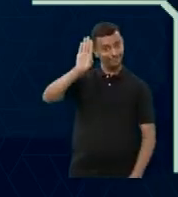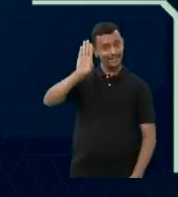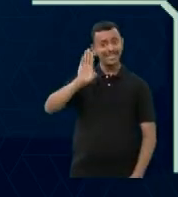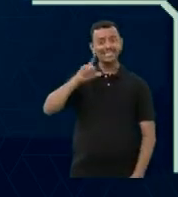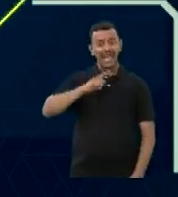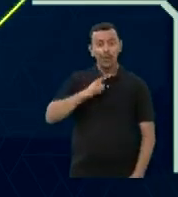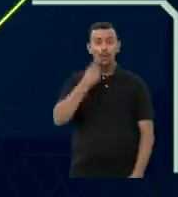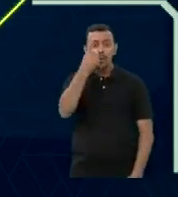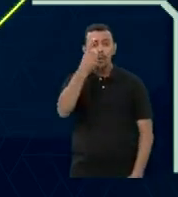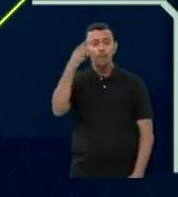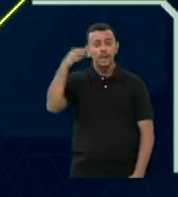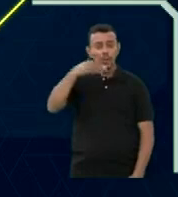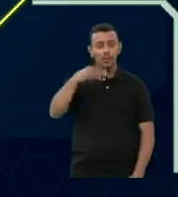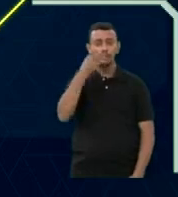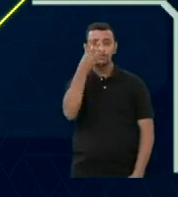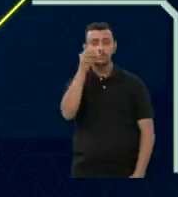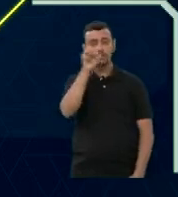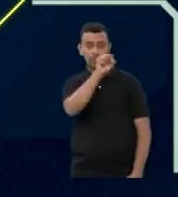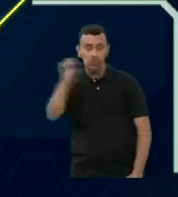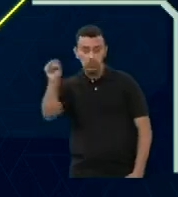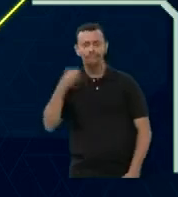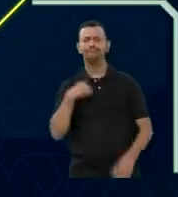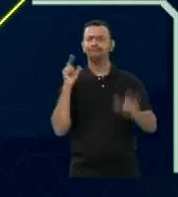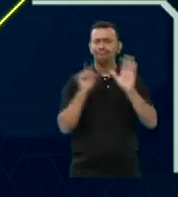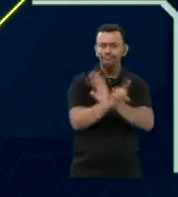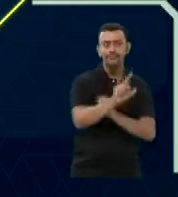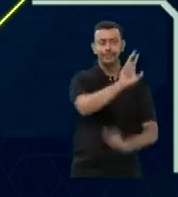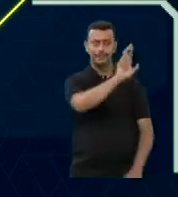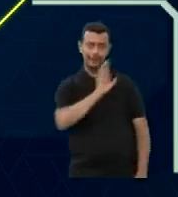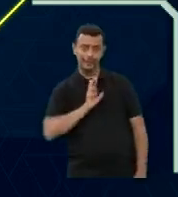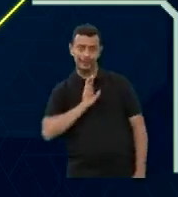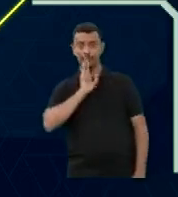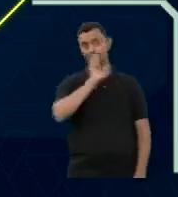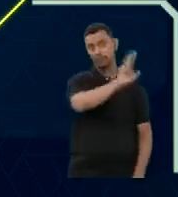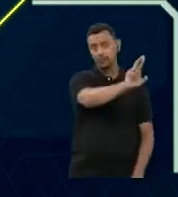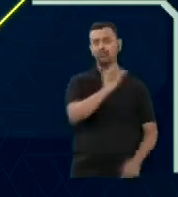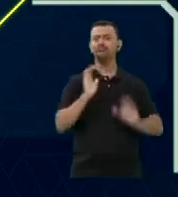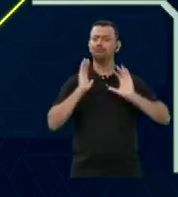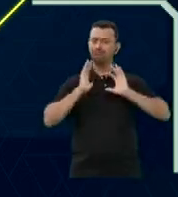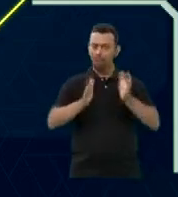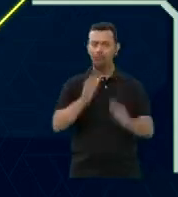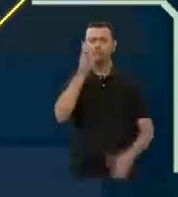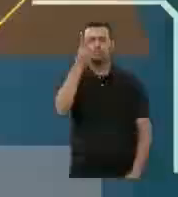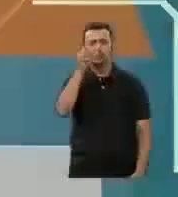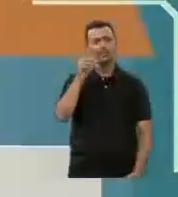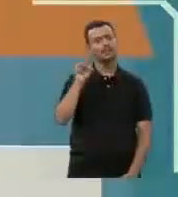responder. Réplica e tréplica serão feitas em 30 segundos cada.